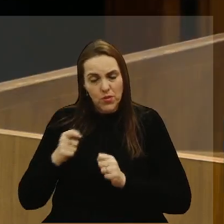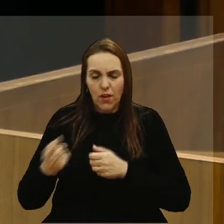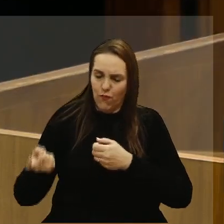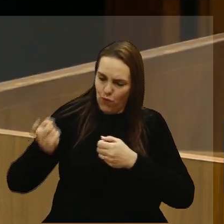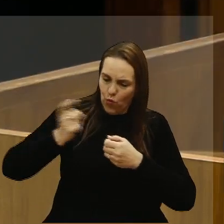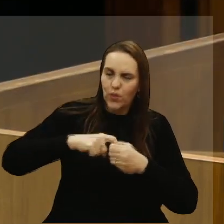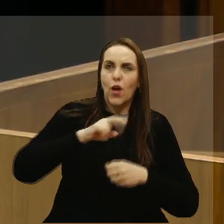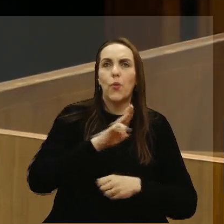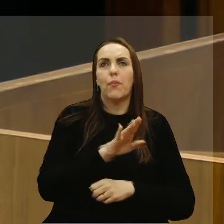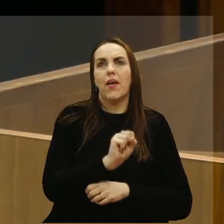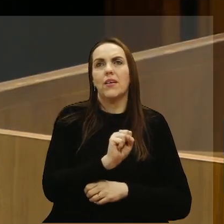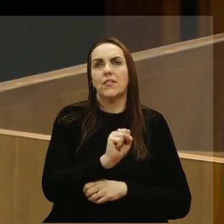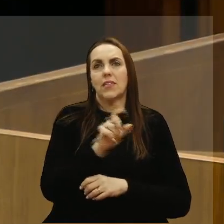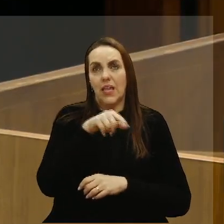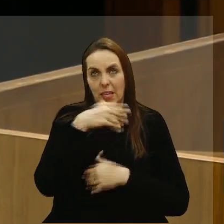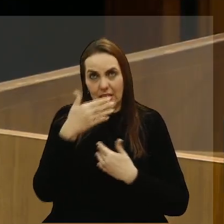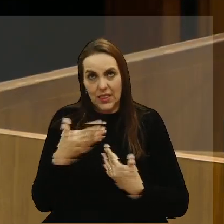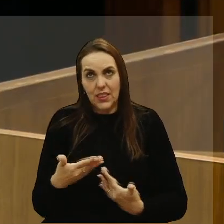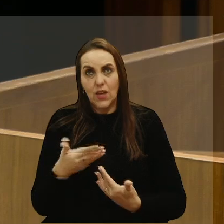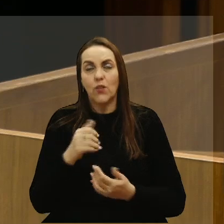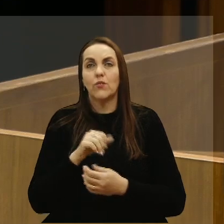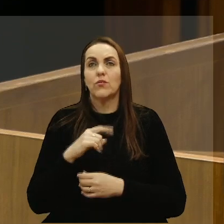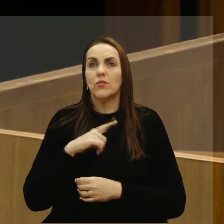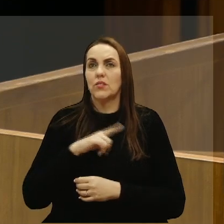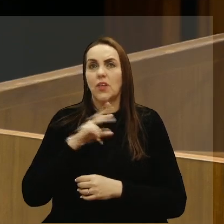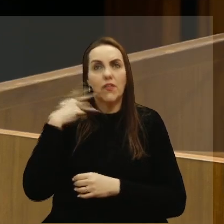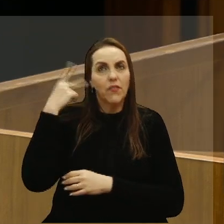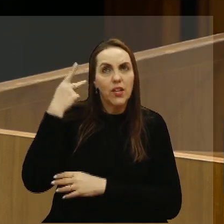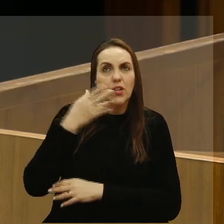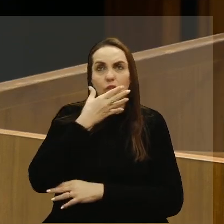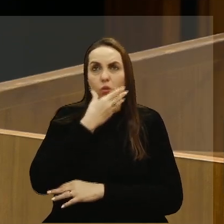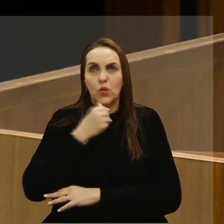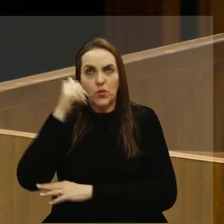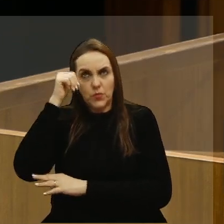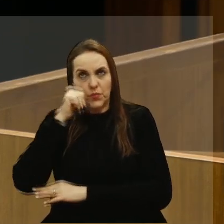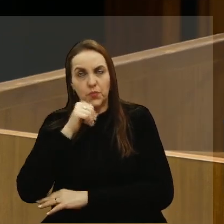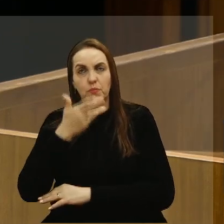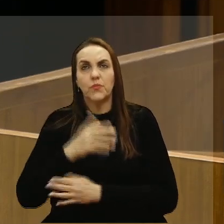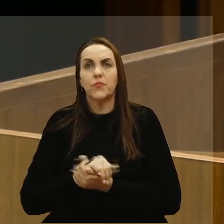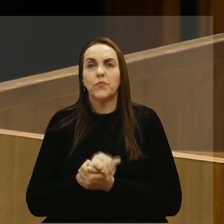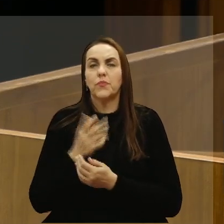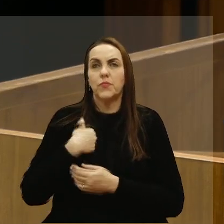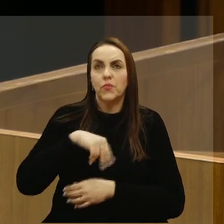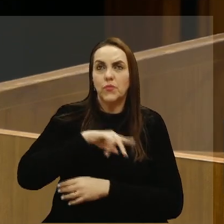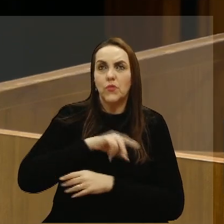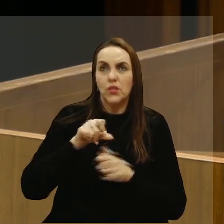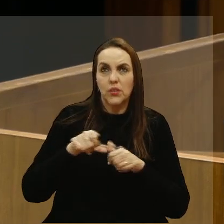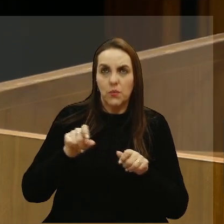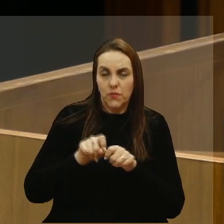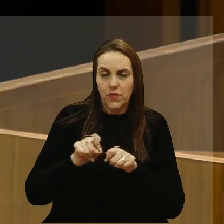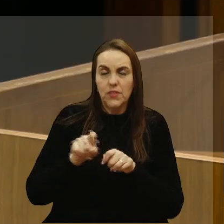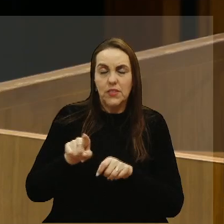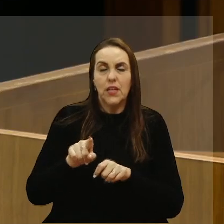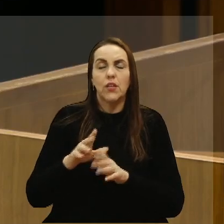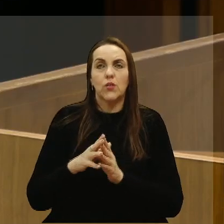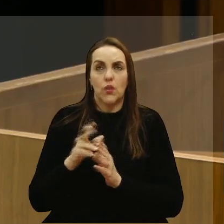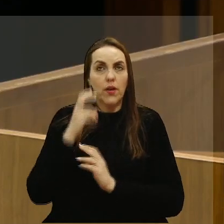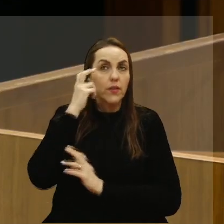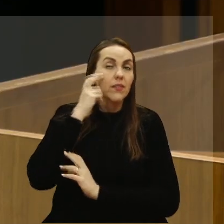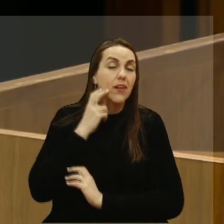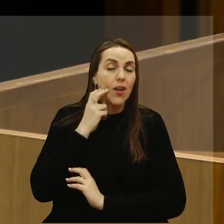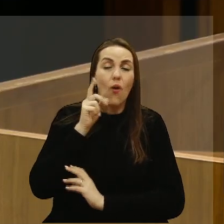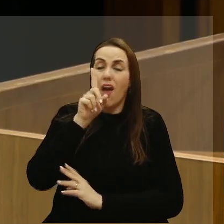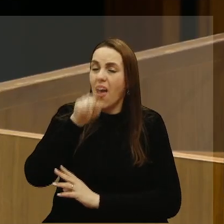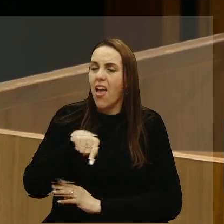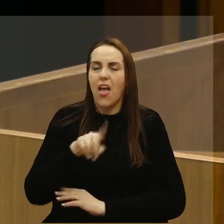UBS. Então, eu quero dizer, colegas vereadores e vereadoras, que o que nós estamos fazendo, meu colega Daniel Santos, eu sei que é indefensável, porque eu